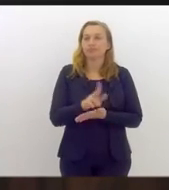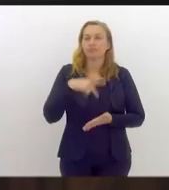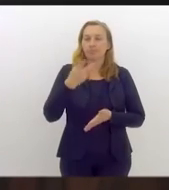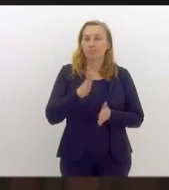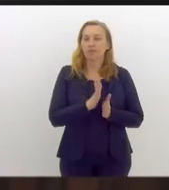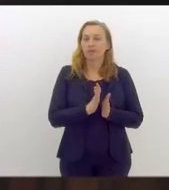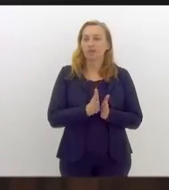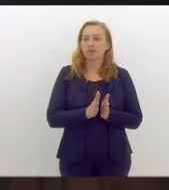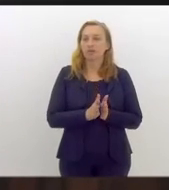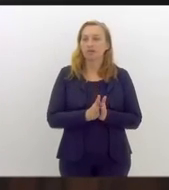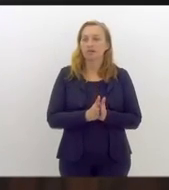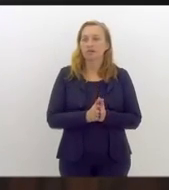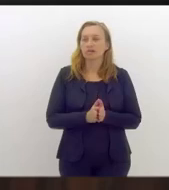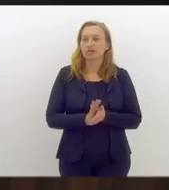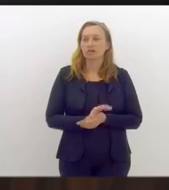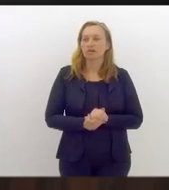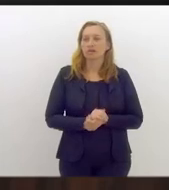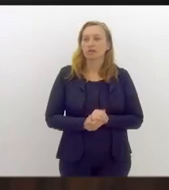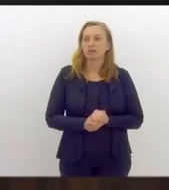a tratar,